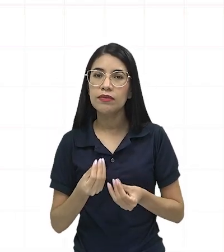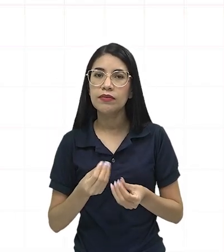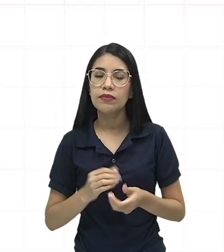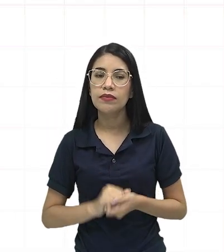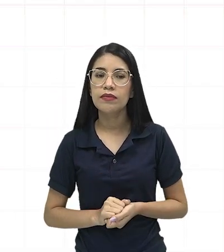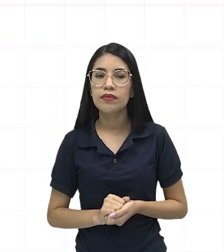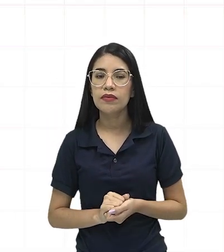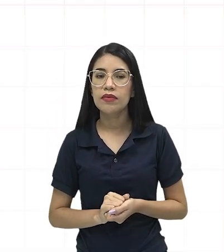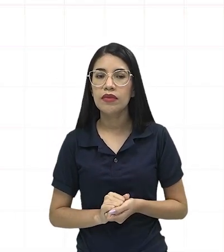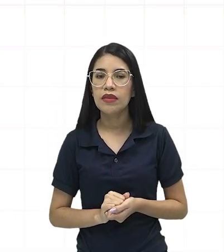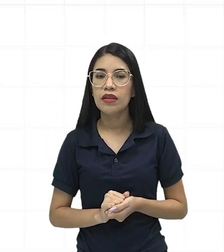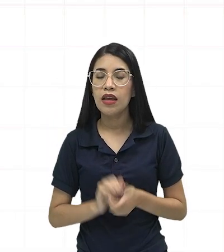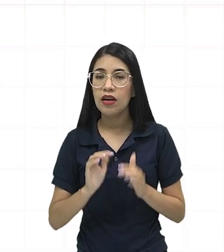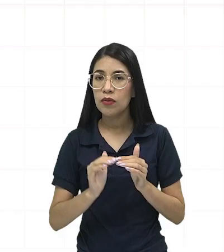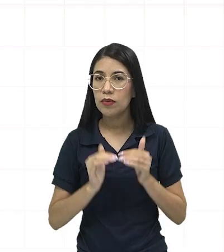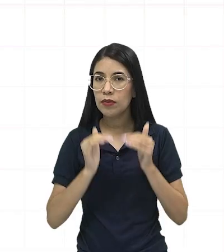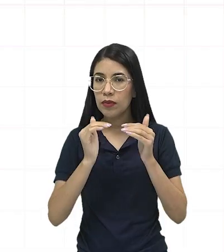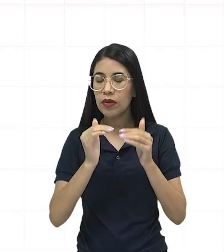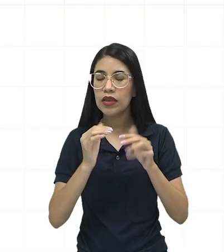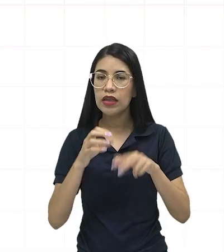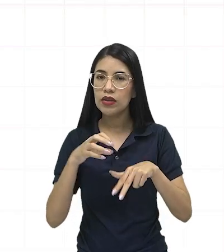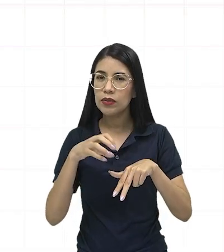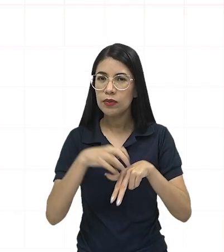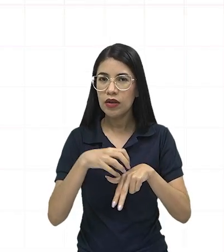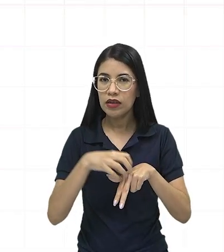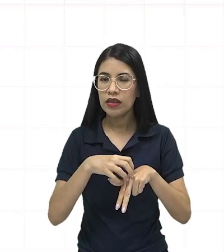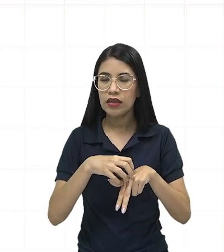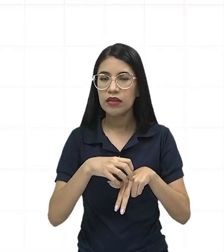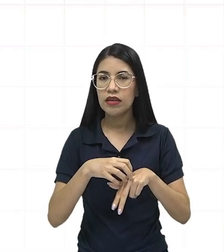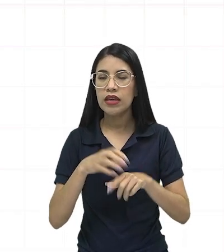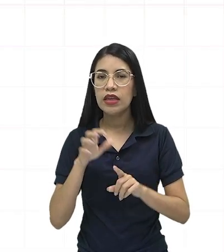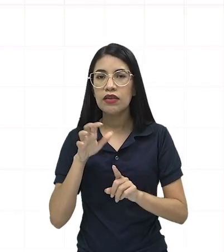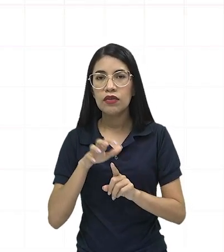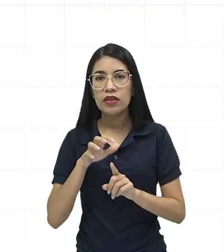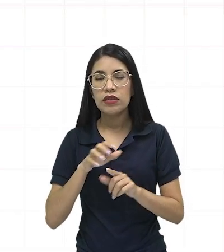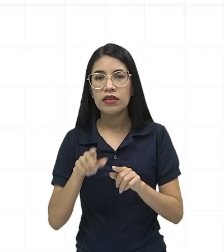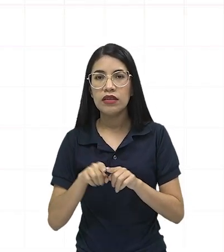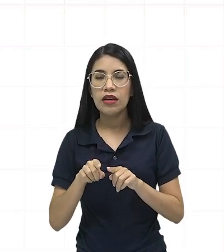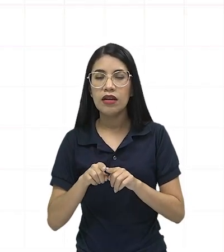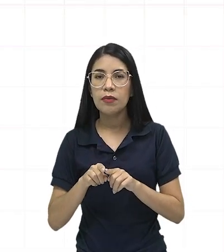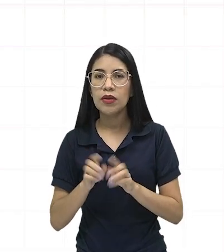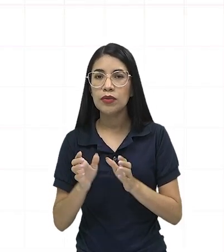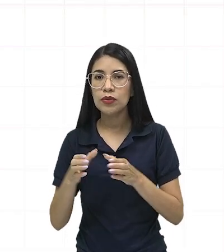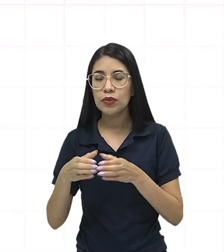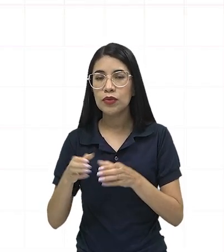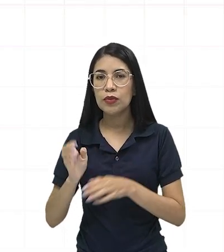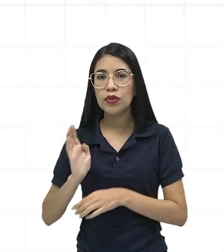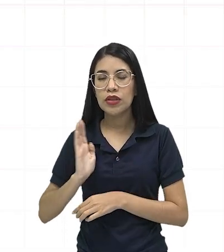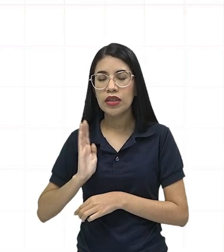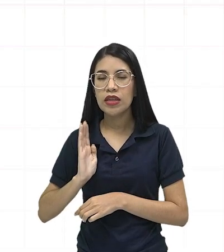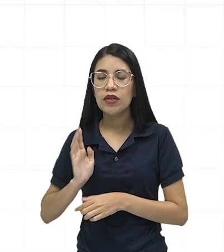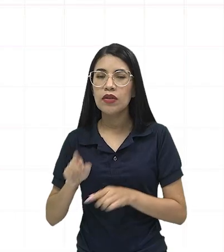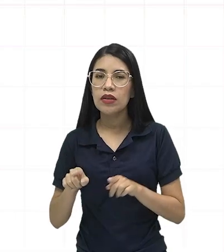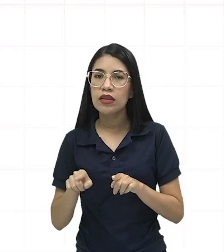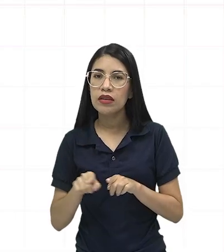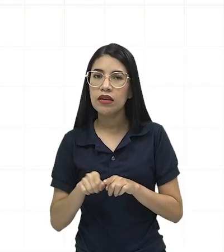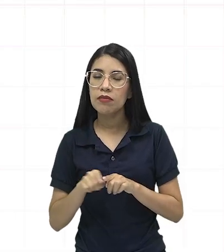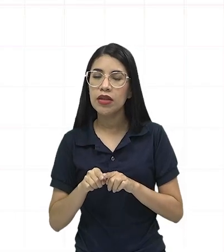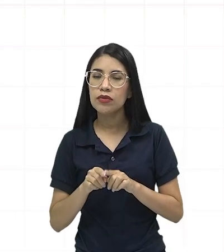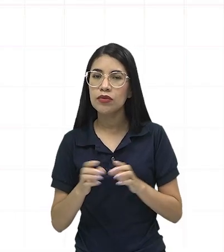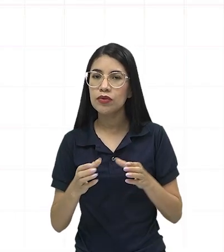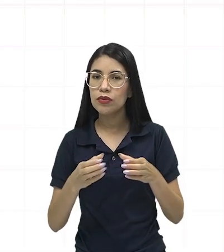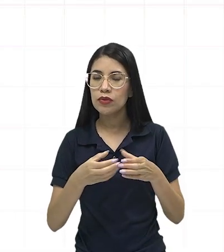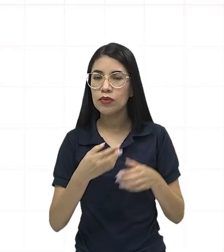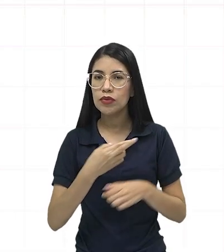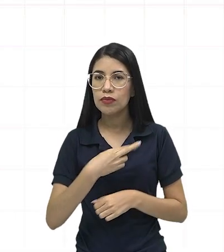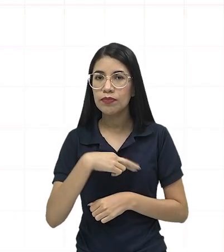pela supremacia absoluta dos monarcas, a influência da nobreza e do clero. Nós vamos ter nesse